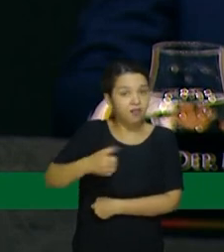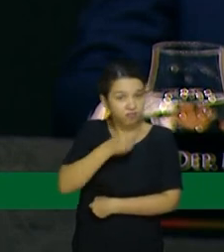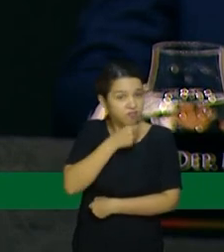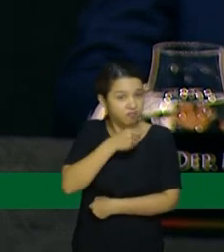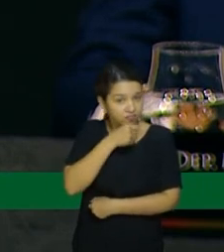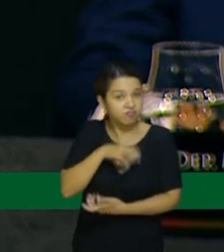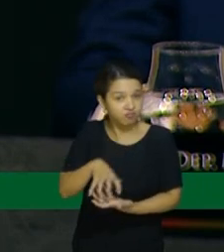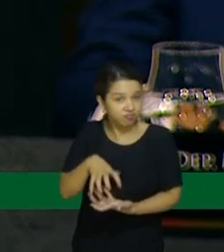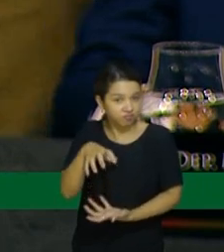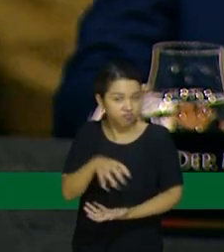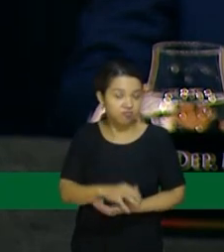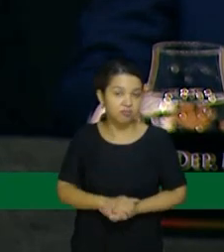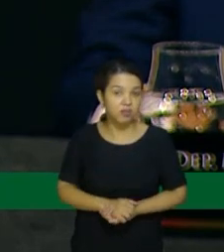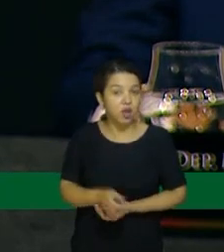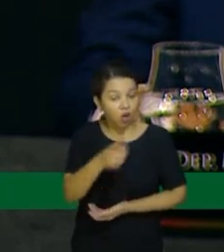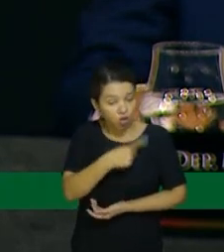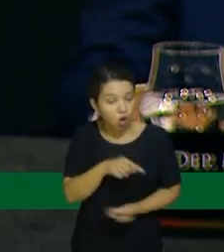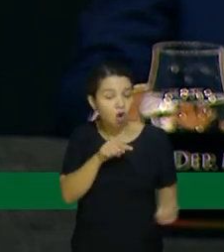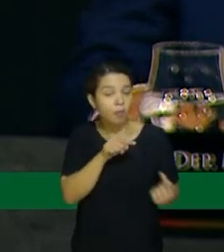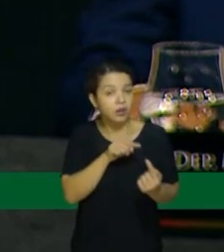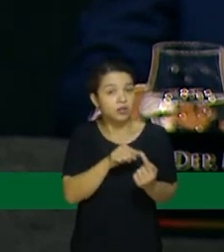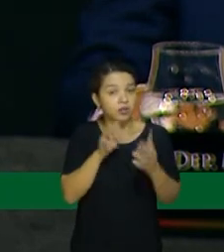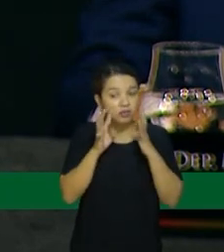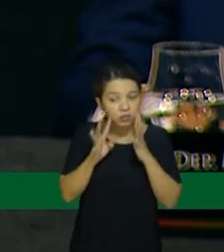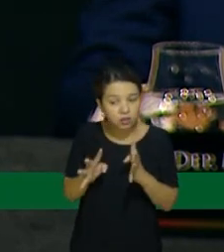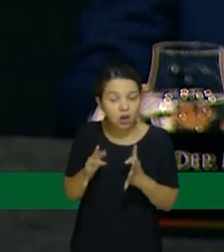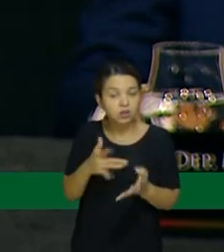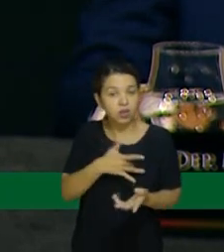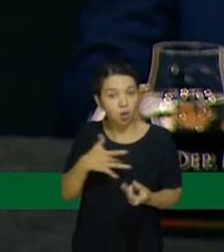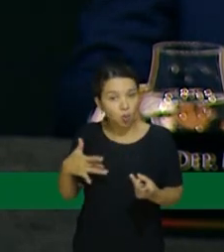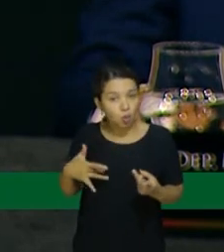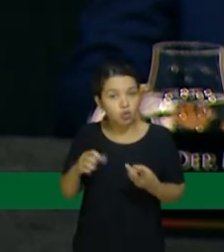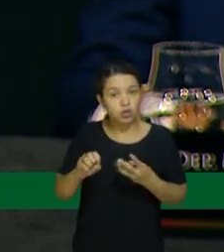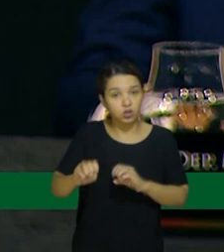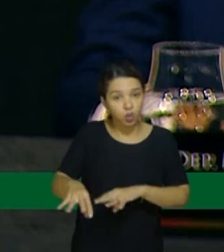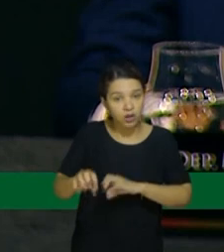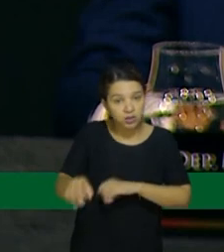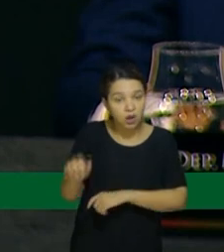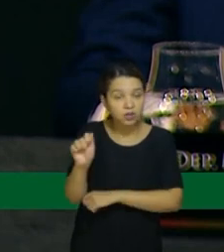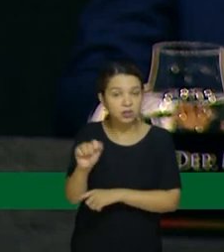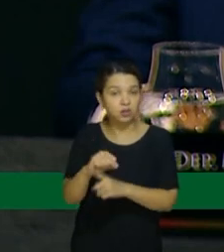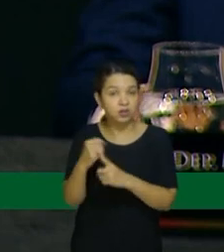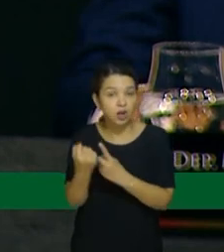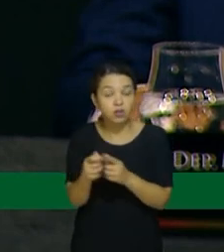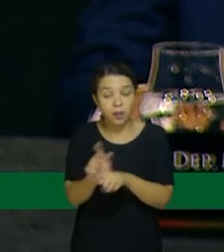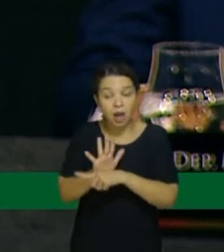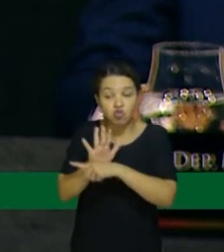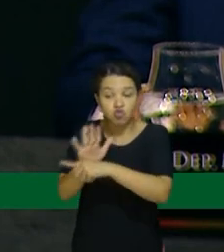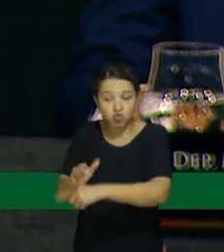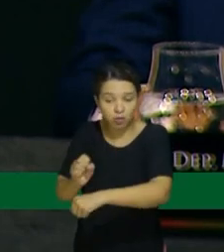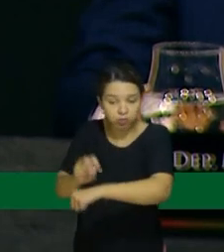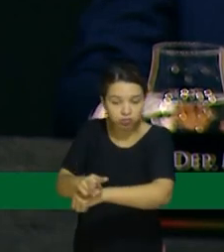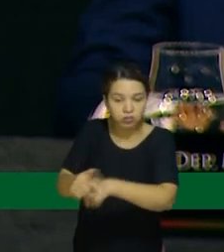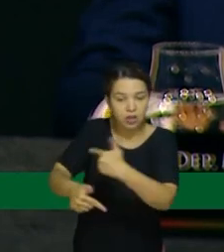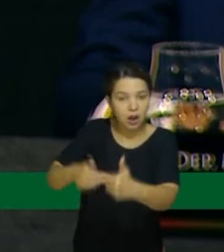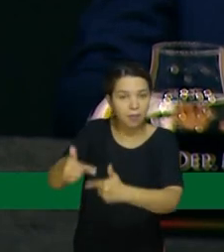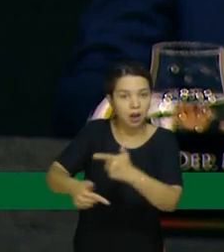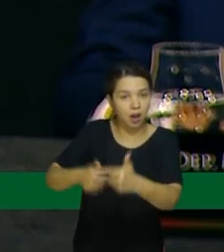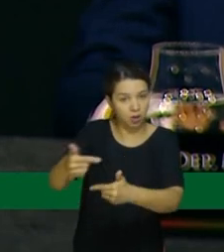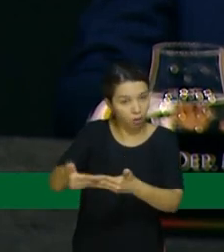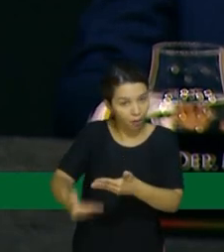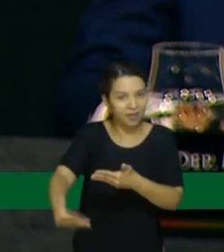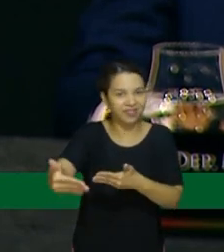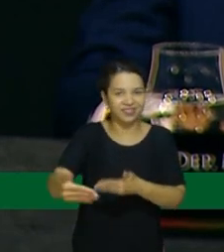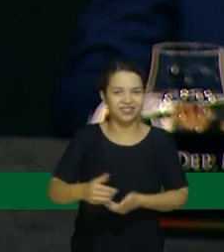assistência social saúde educação e promoção na inserção do mercado nós estamos já com muitas